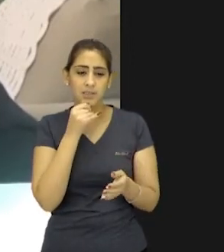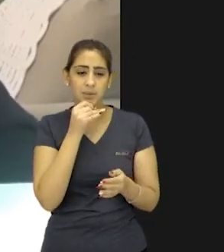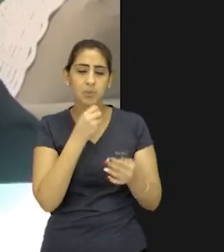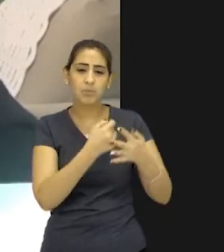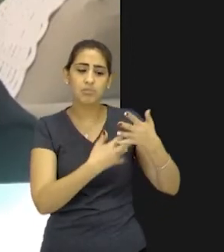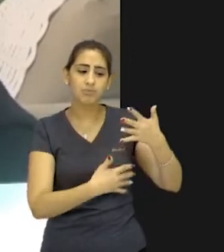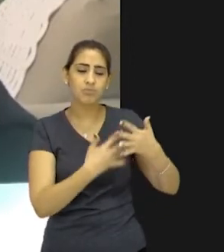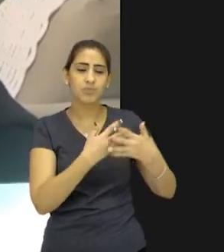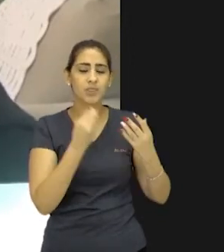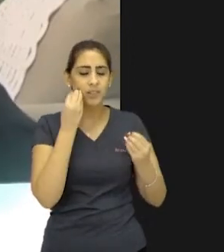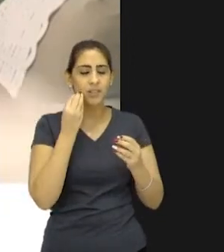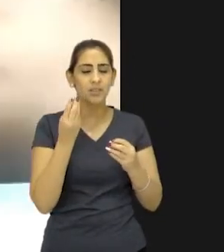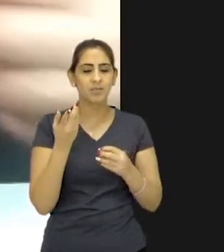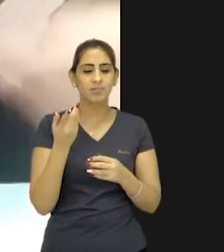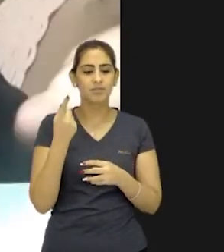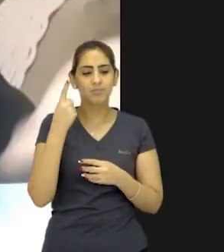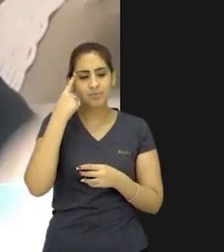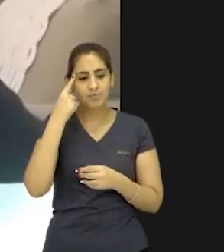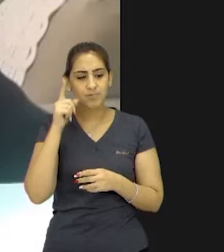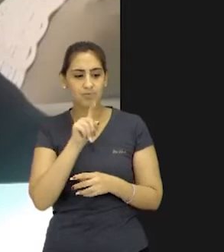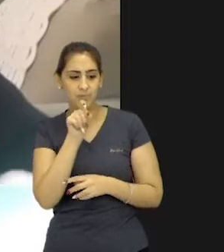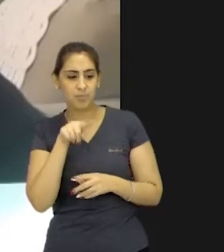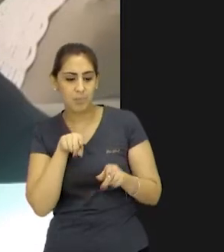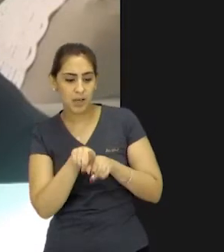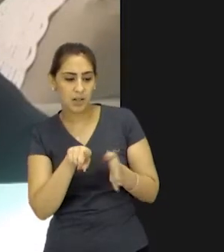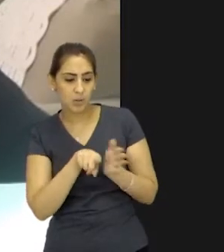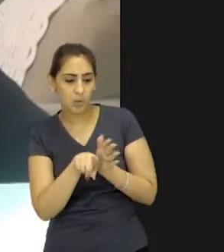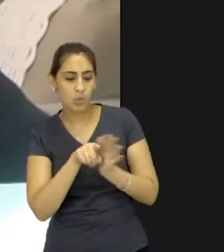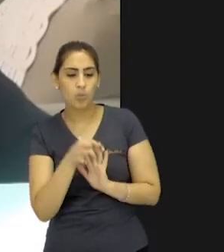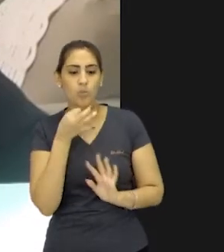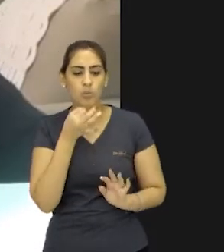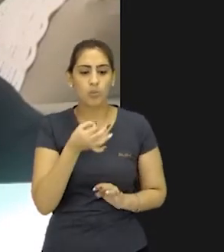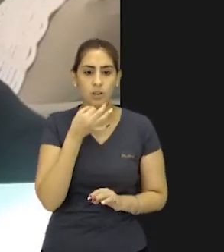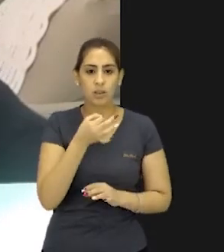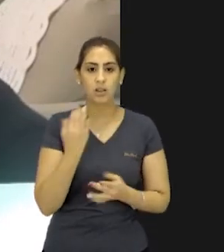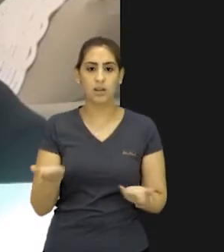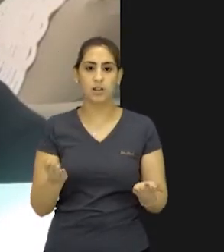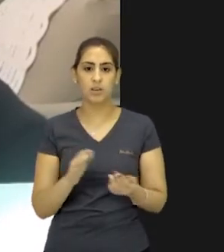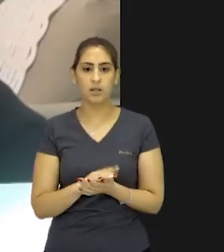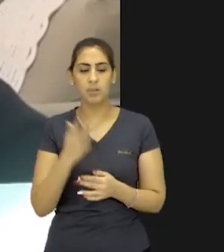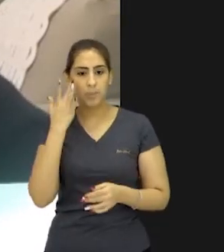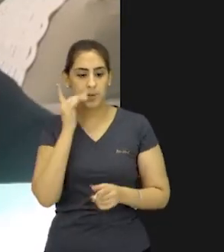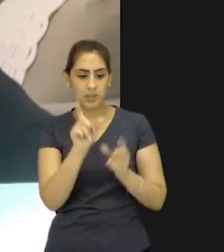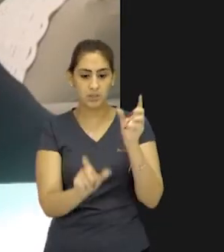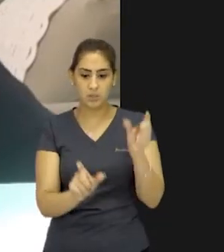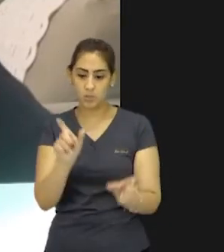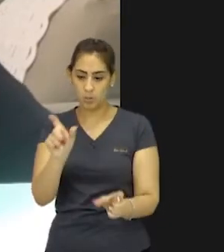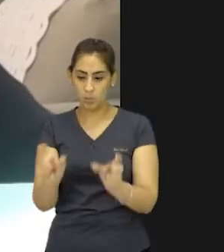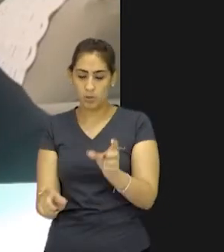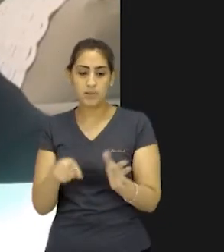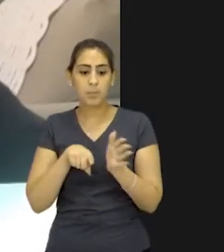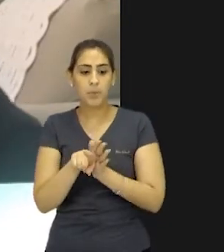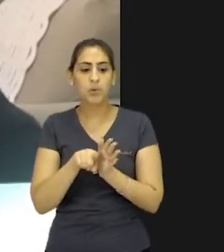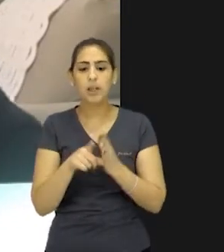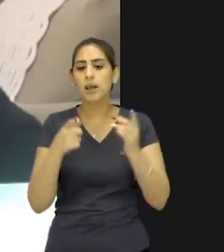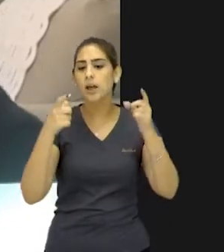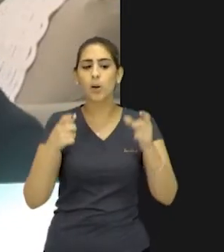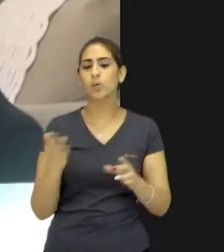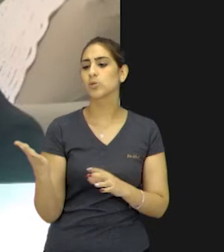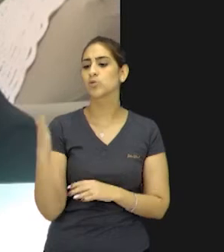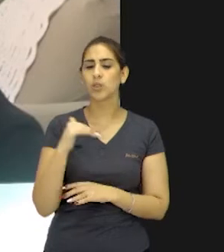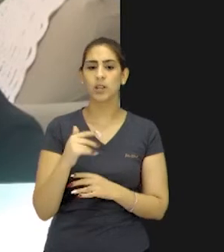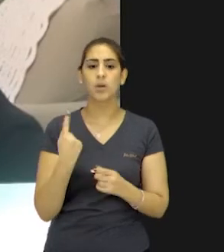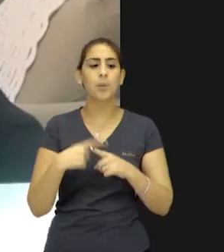né, de questionamento, favorecer as pessoas a se perguntar de onde veio, para que